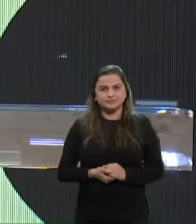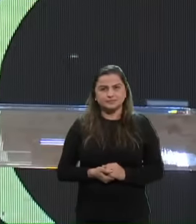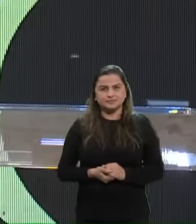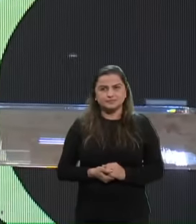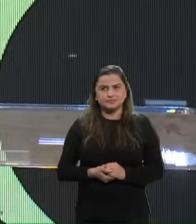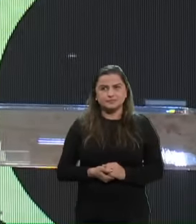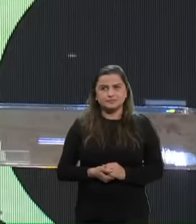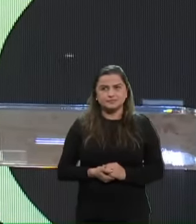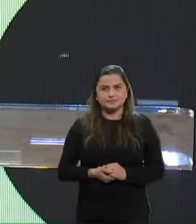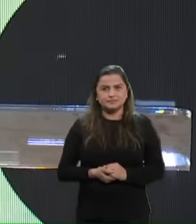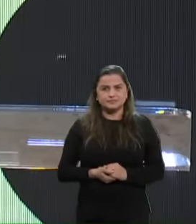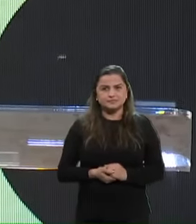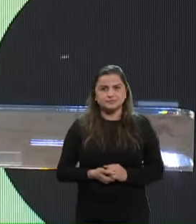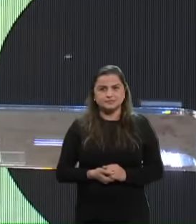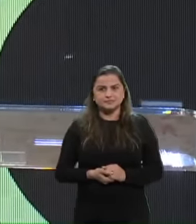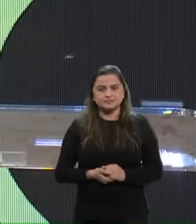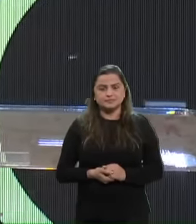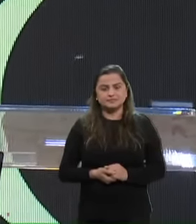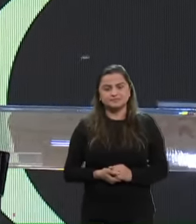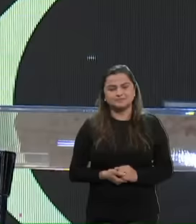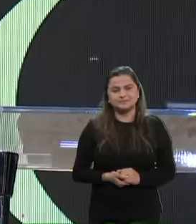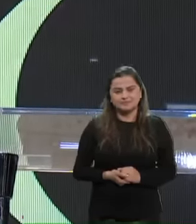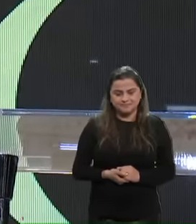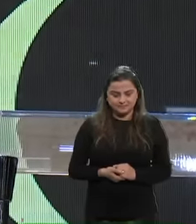Assistindo a usurpadora.